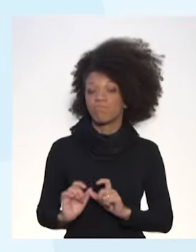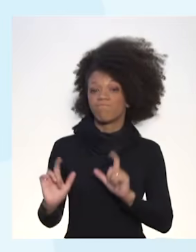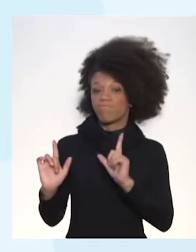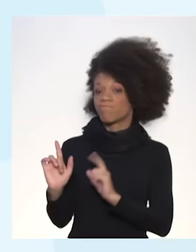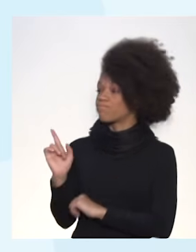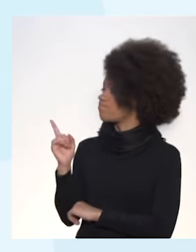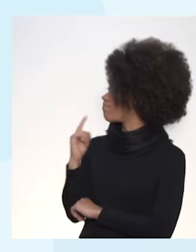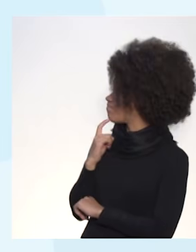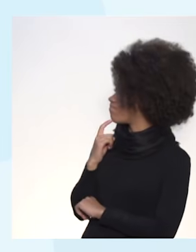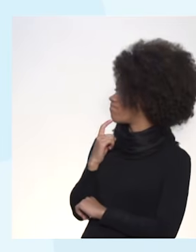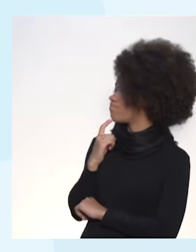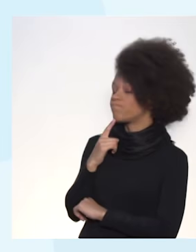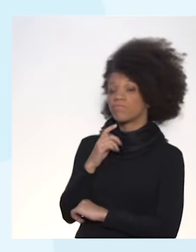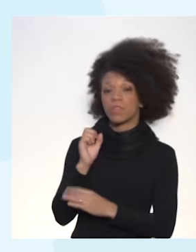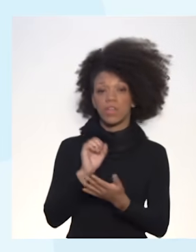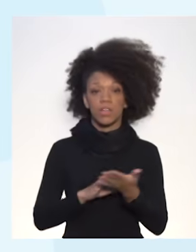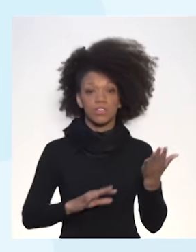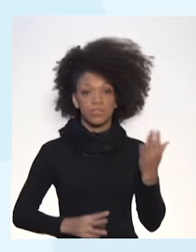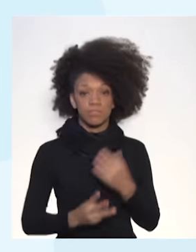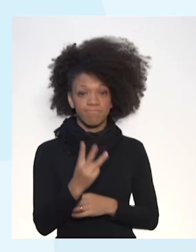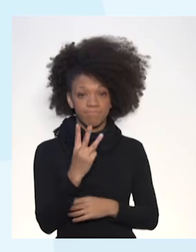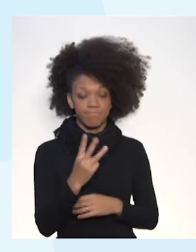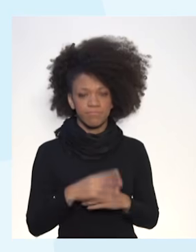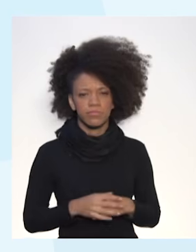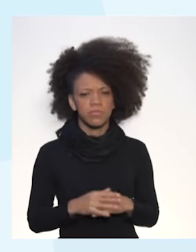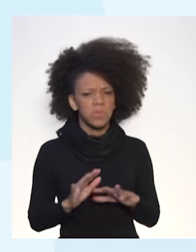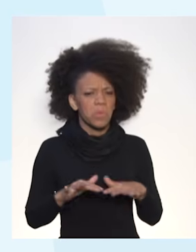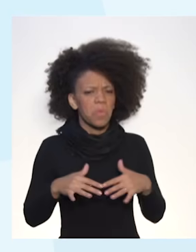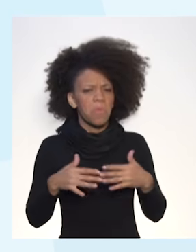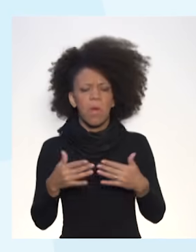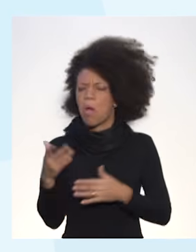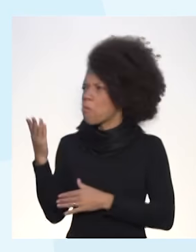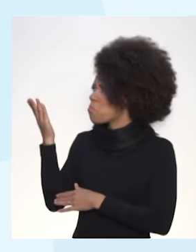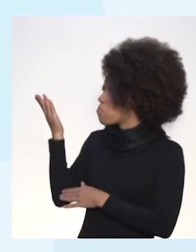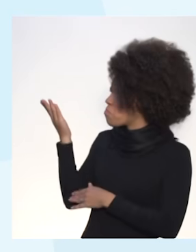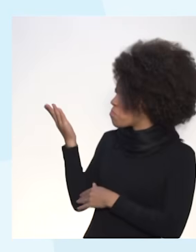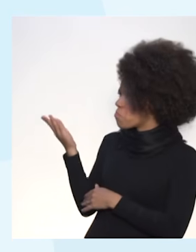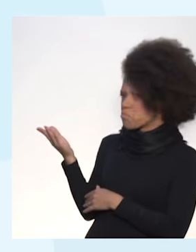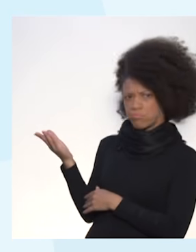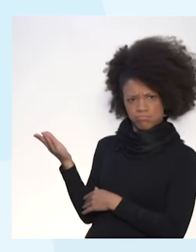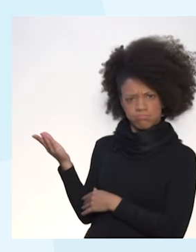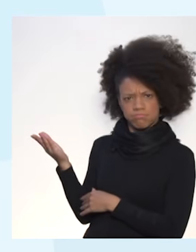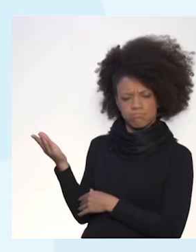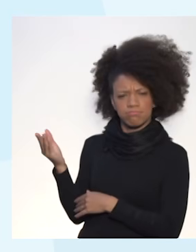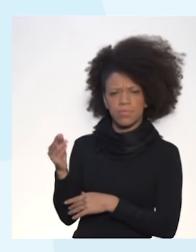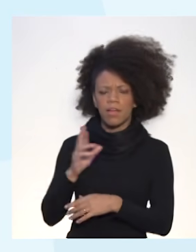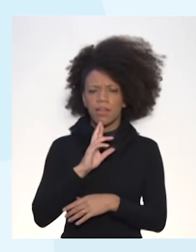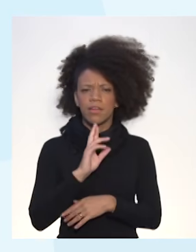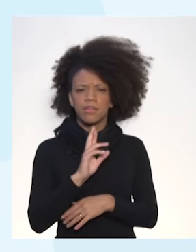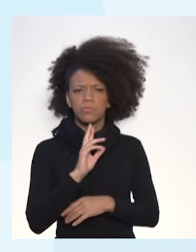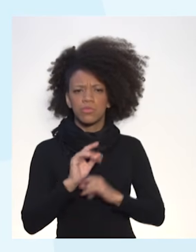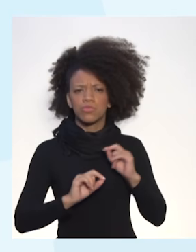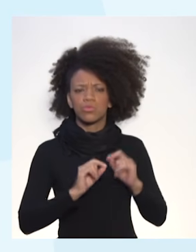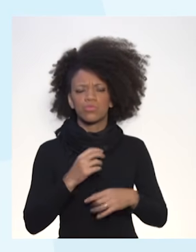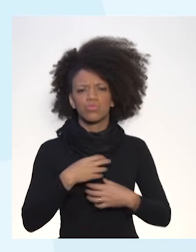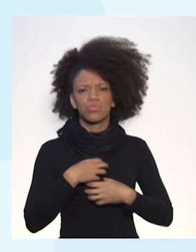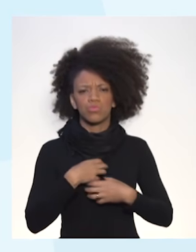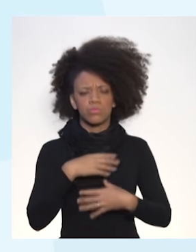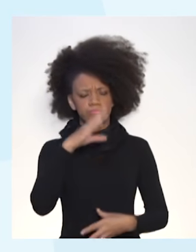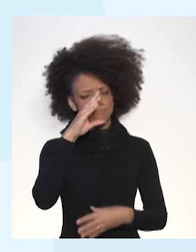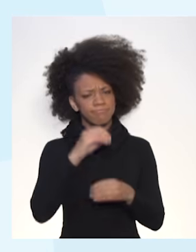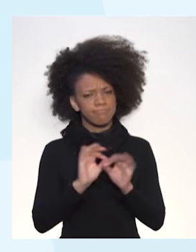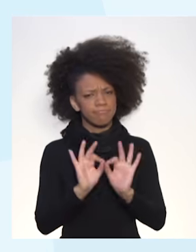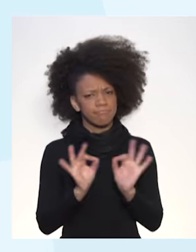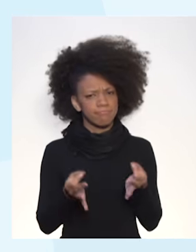lá. Atividade 3. Qual das frações abaixo corresponde à forma